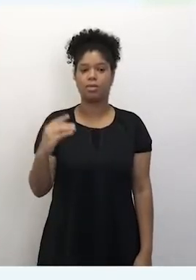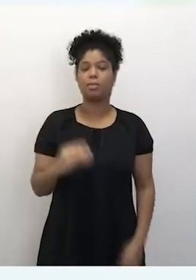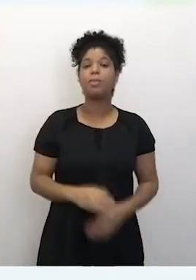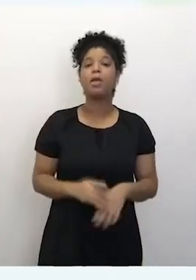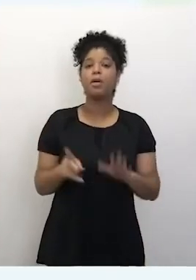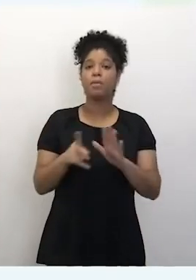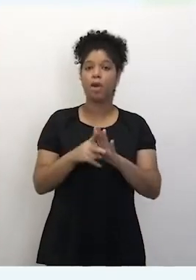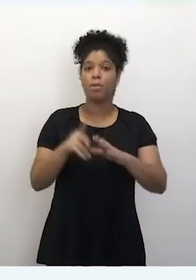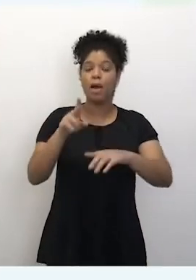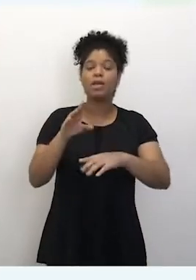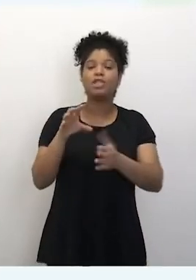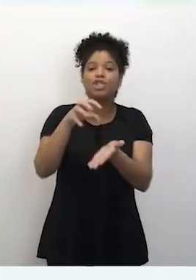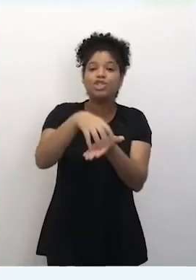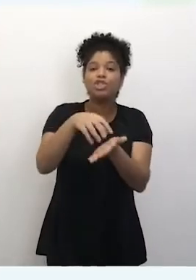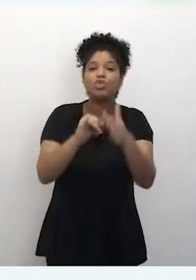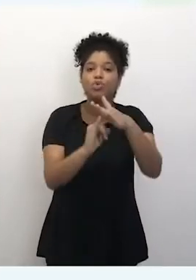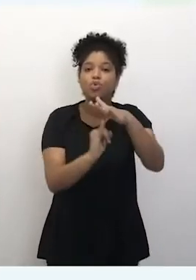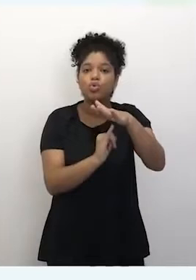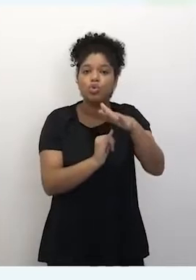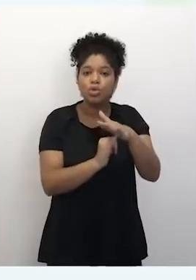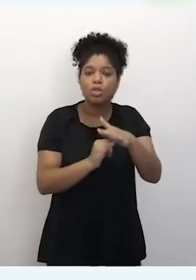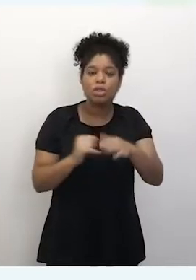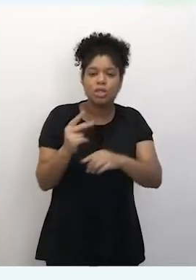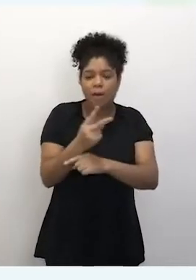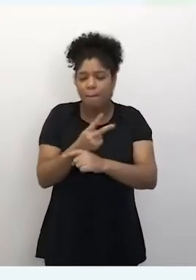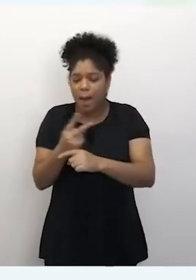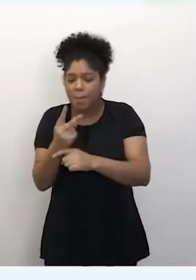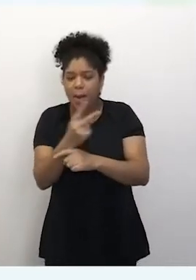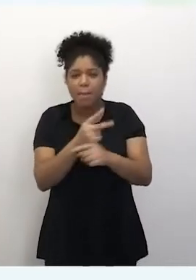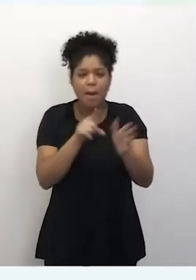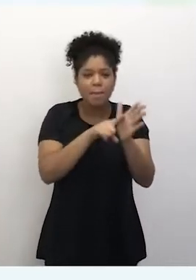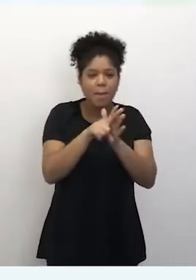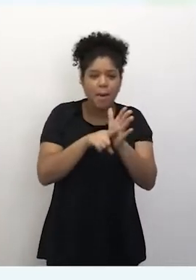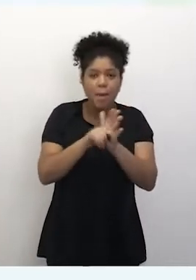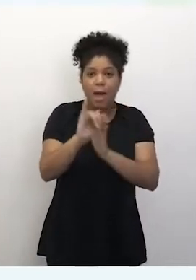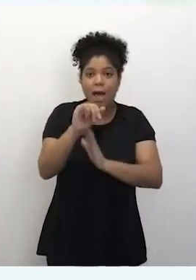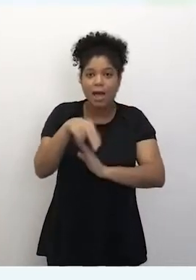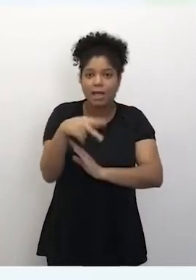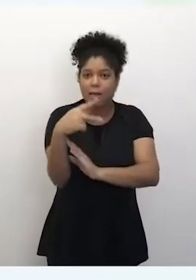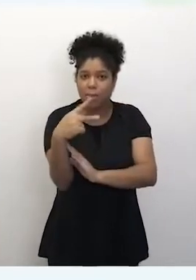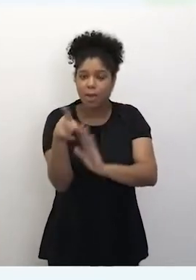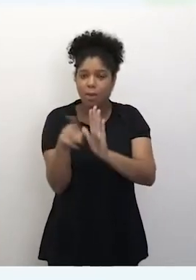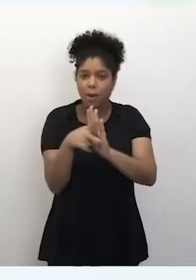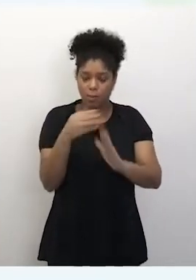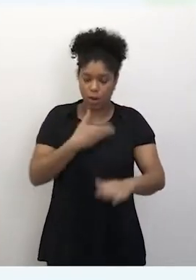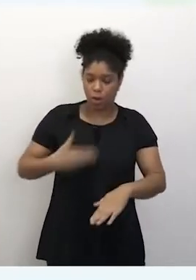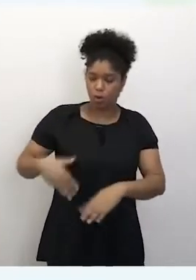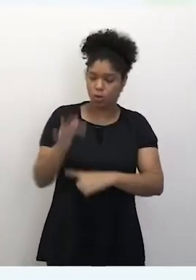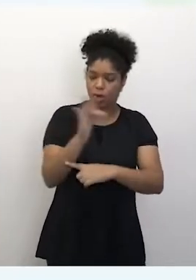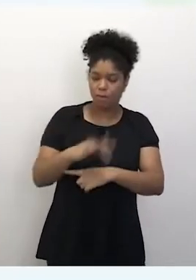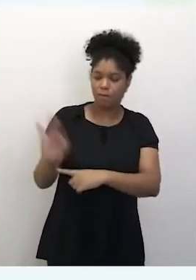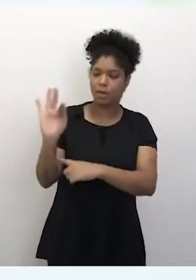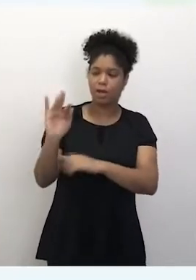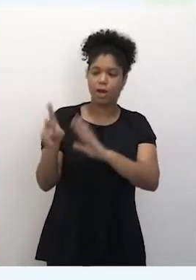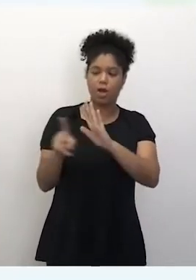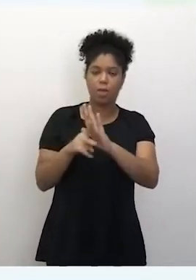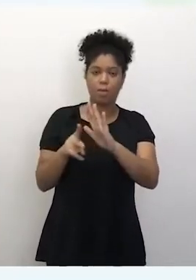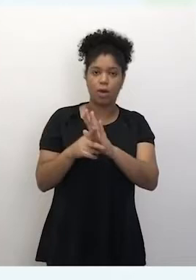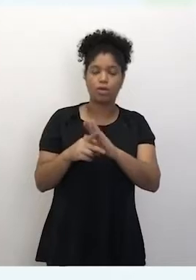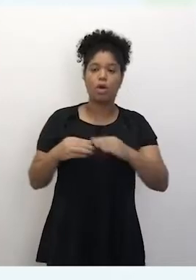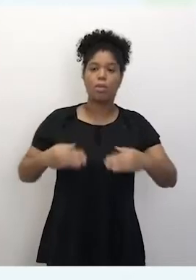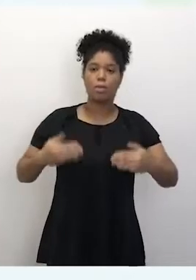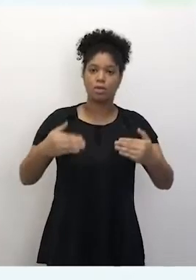do Instituto Nacional de Pesquisas Espaciais, o INPE, órgão do governo federal vinculado ao Ministério da